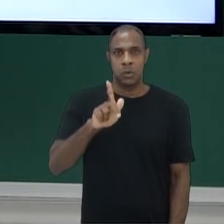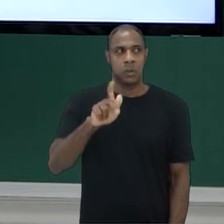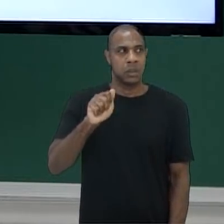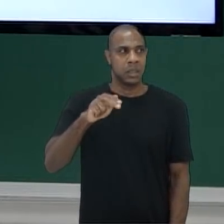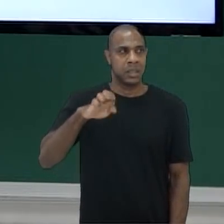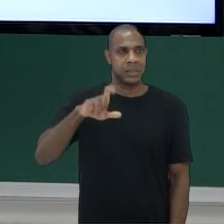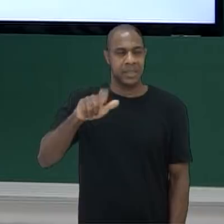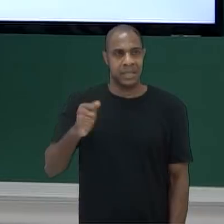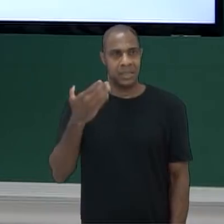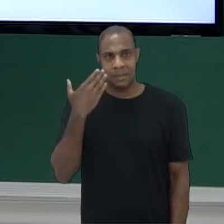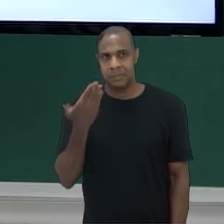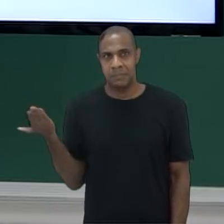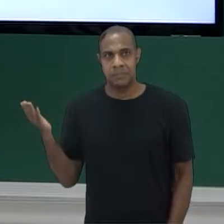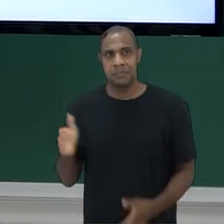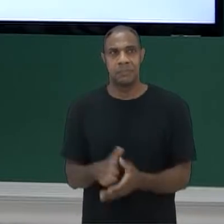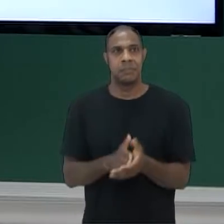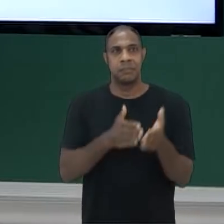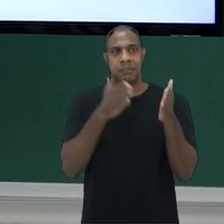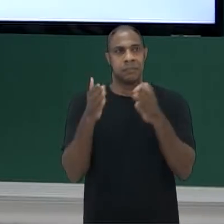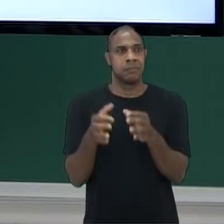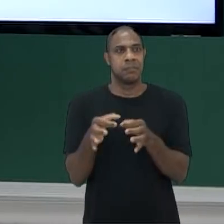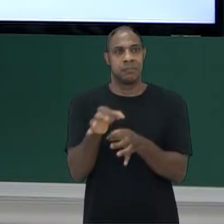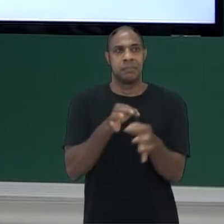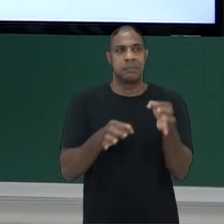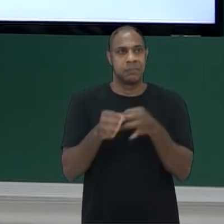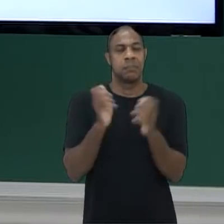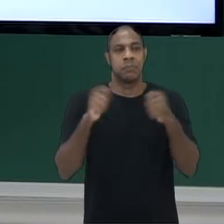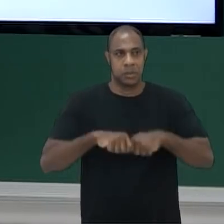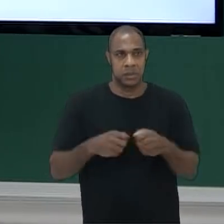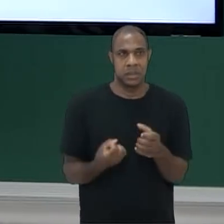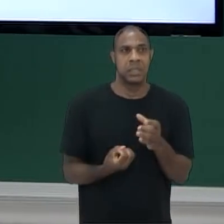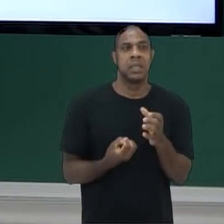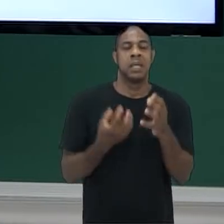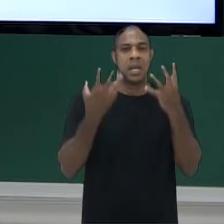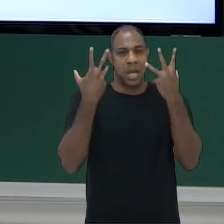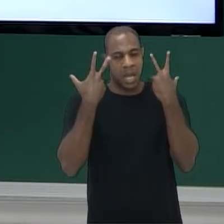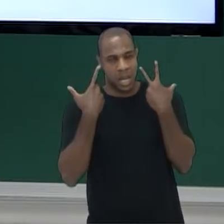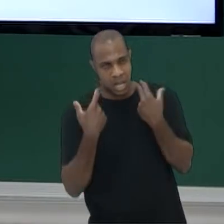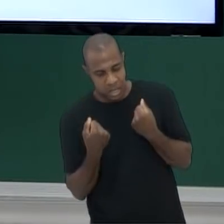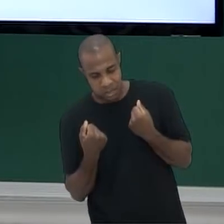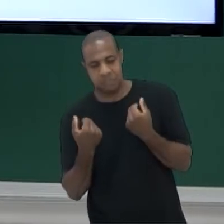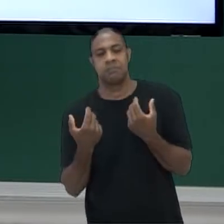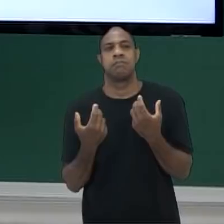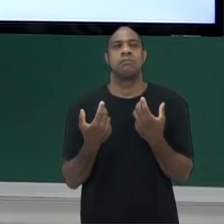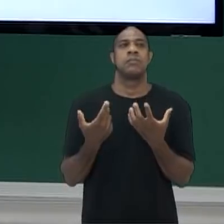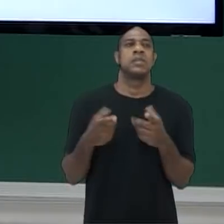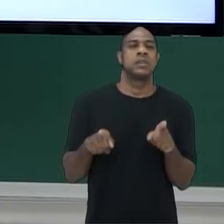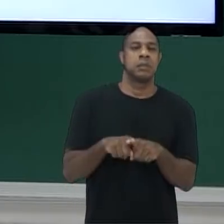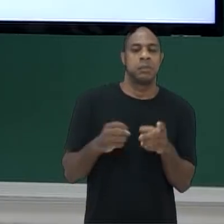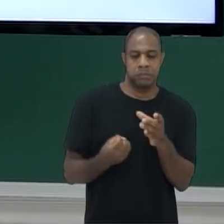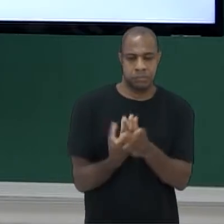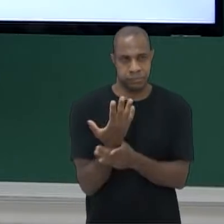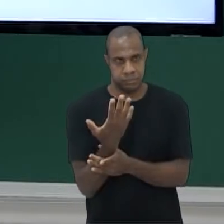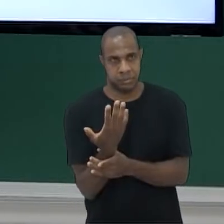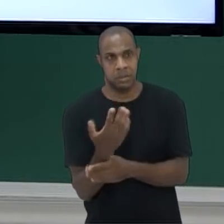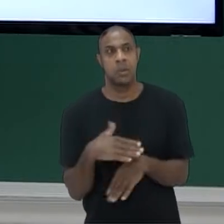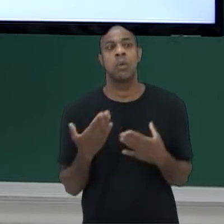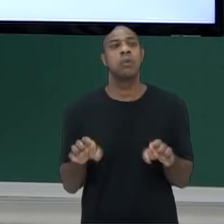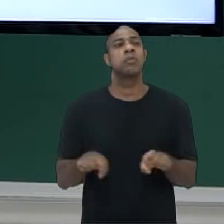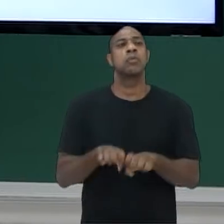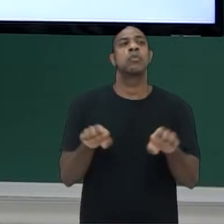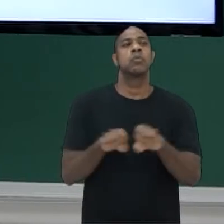e as que são exclusivas. Então célula pode ser vegetal e animal. Quais estruturas organelas ambas